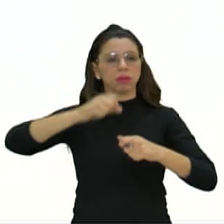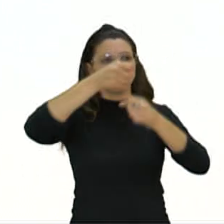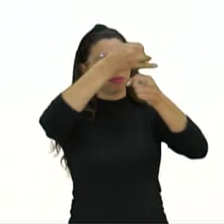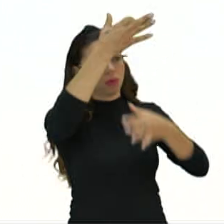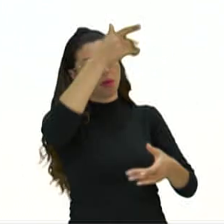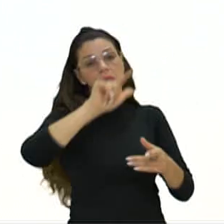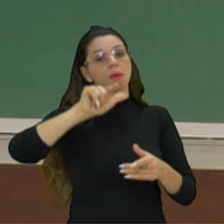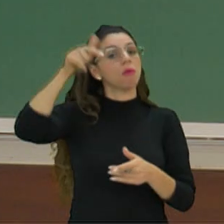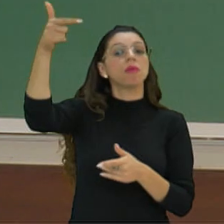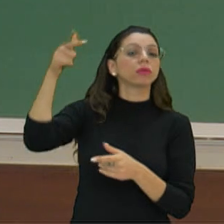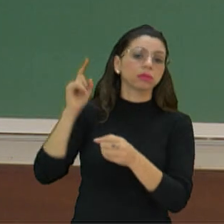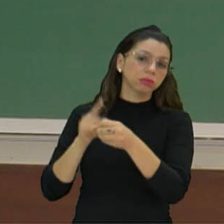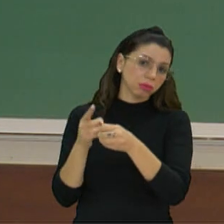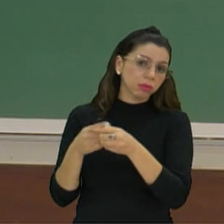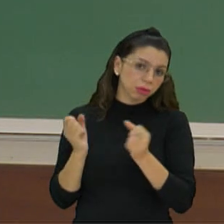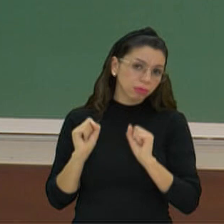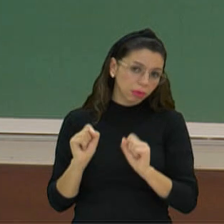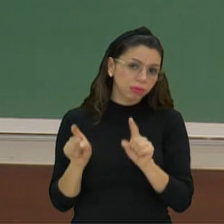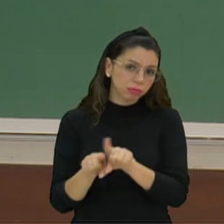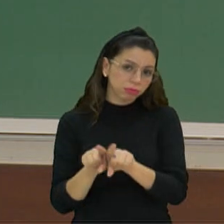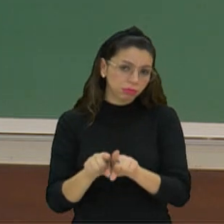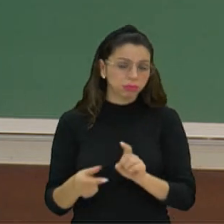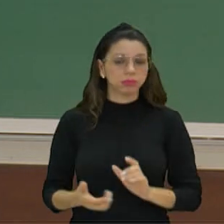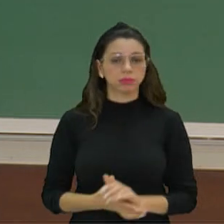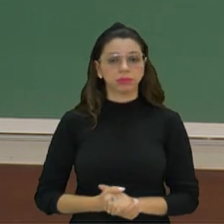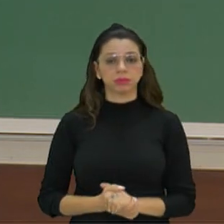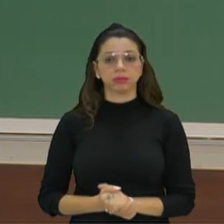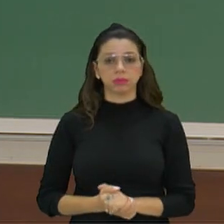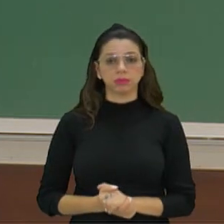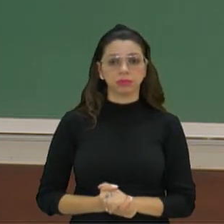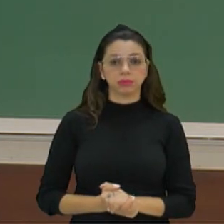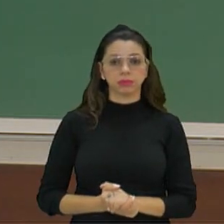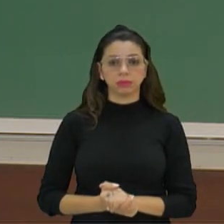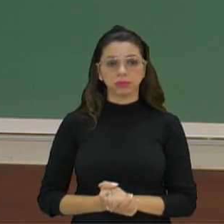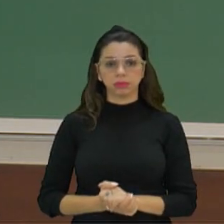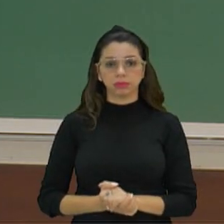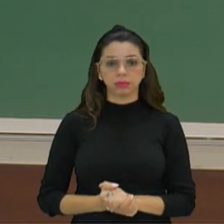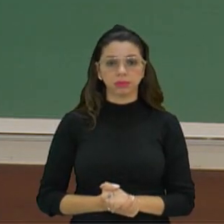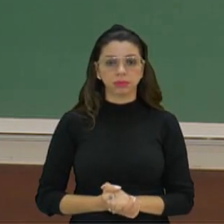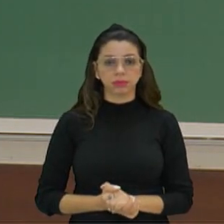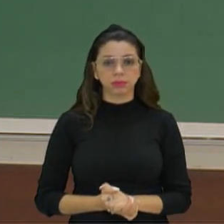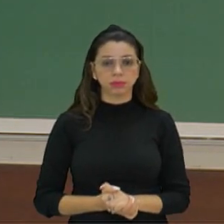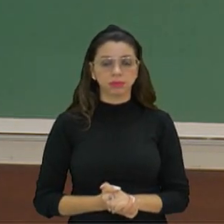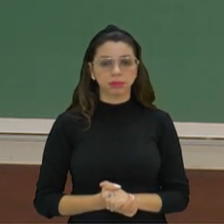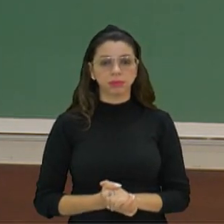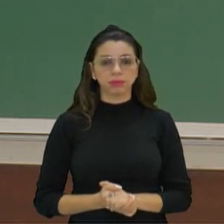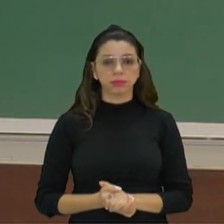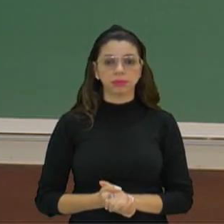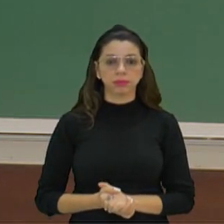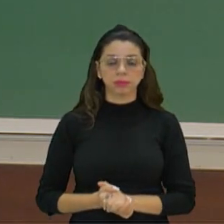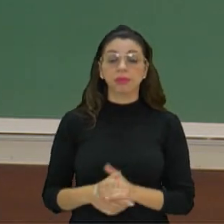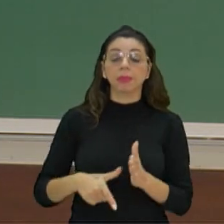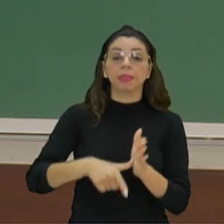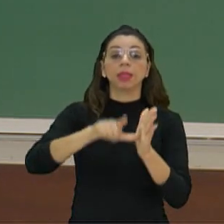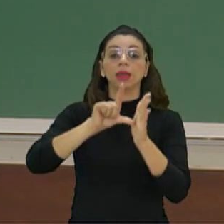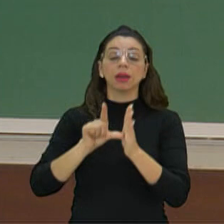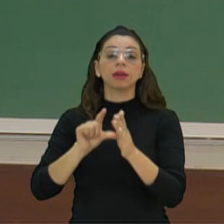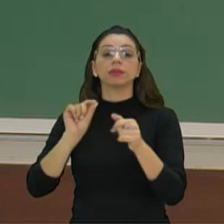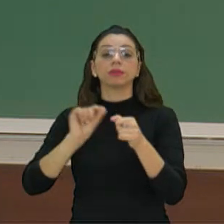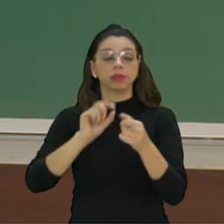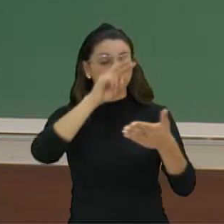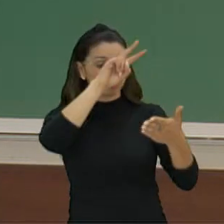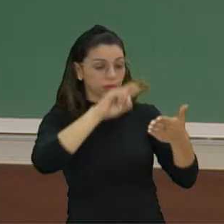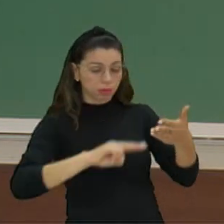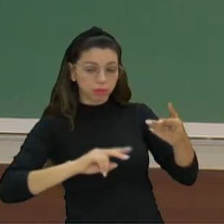né? Pode ser qualquer outra, beleza? Alright. Before reading, antes da gente fazer a nossa